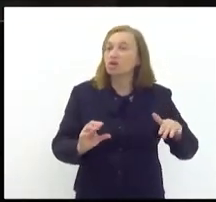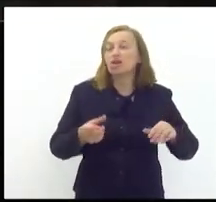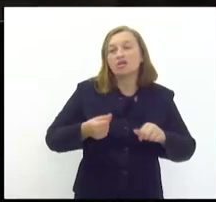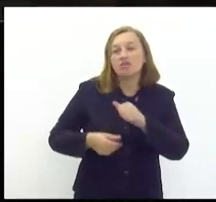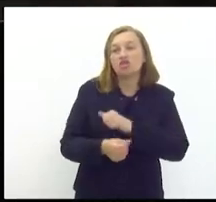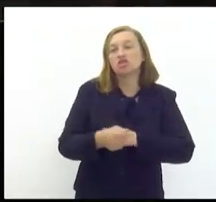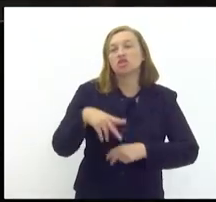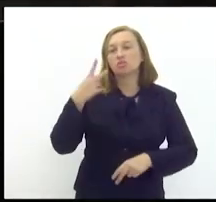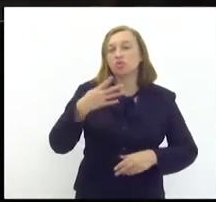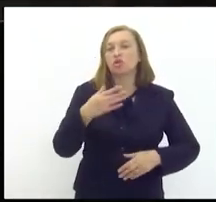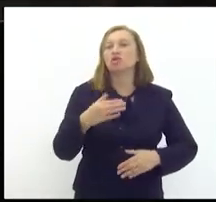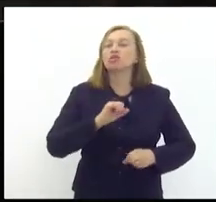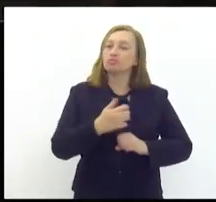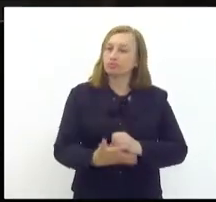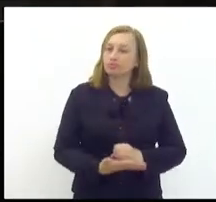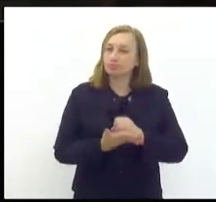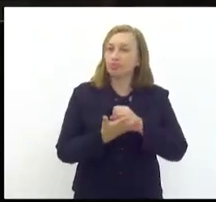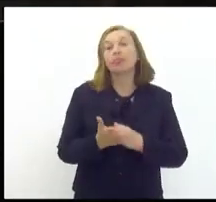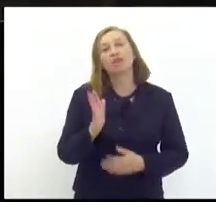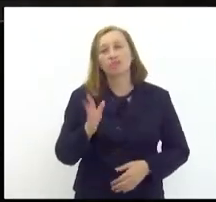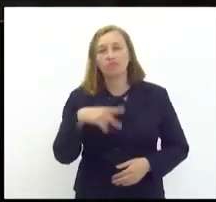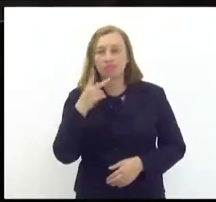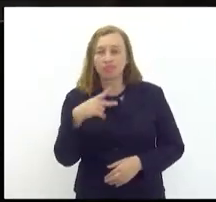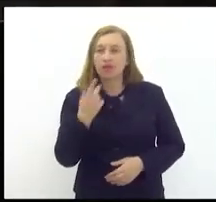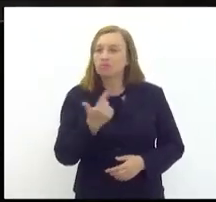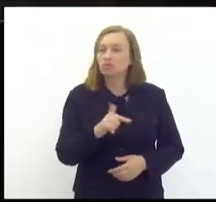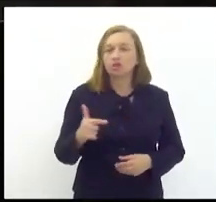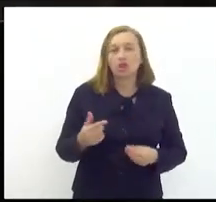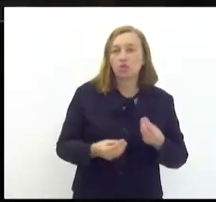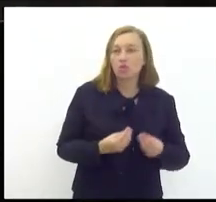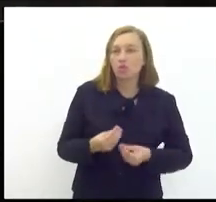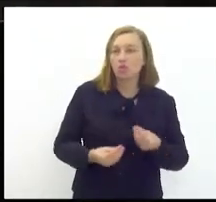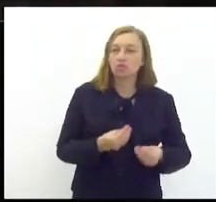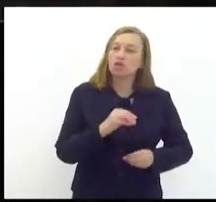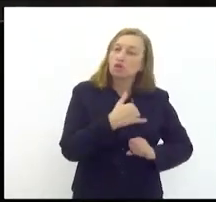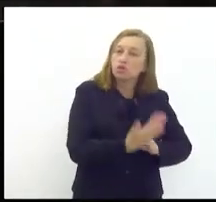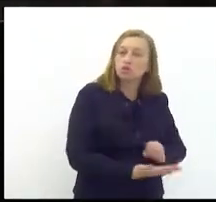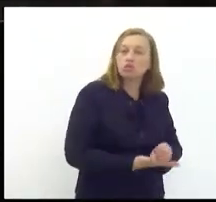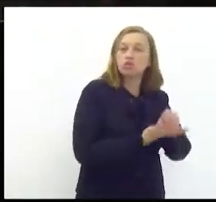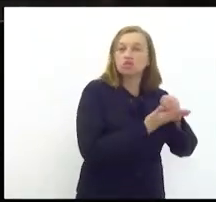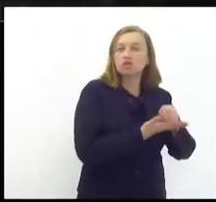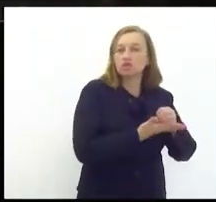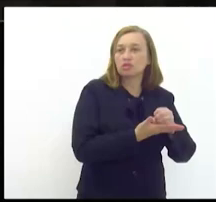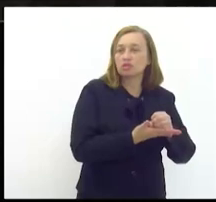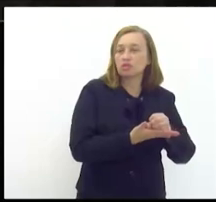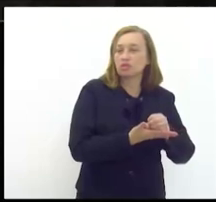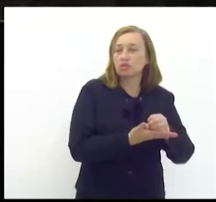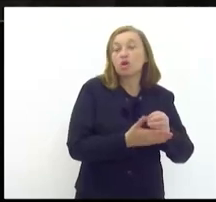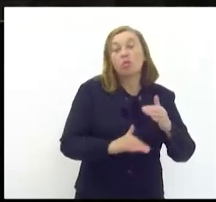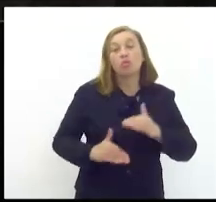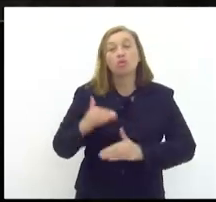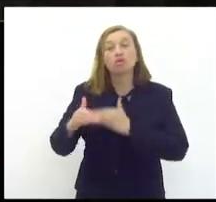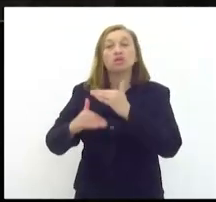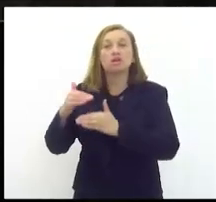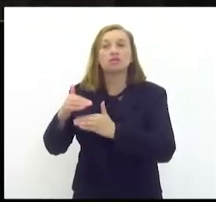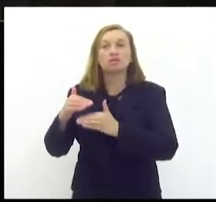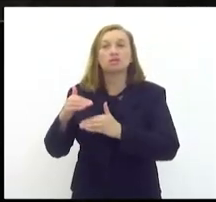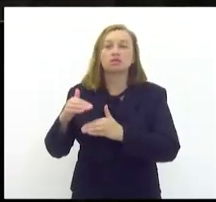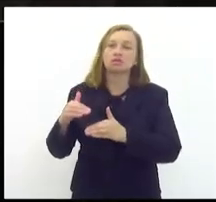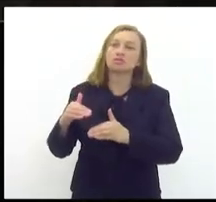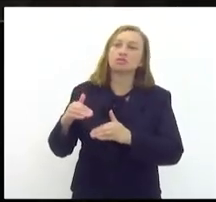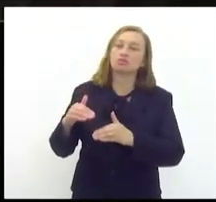promovem a sustentabilidade Como eu disse não há contradição entre sustentabilidade enfrentamento as mudanças climáticas